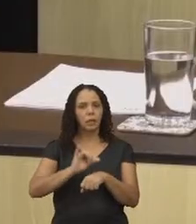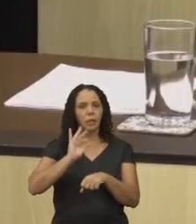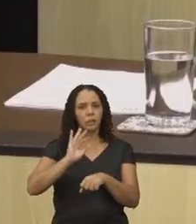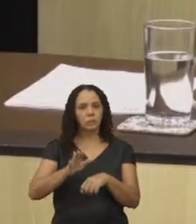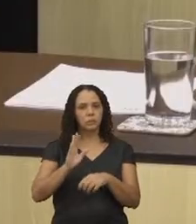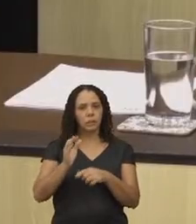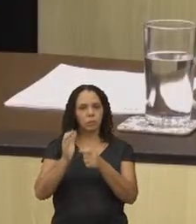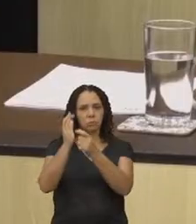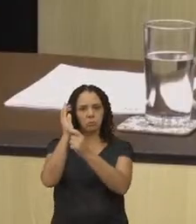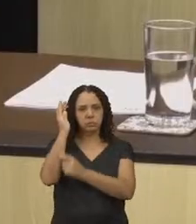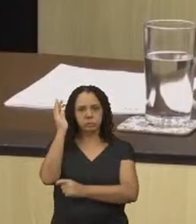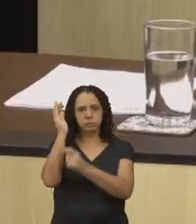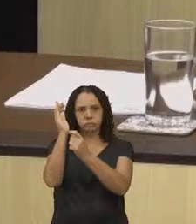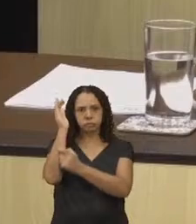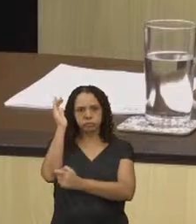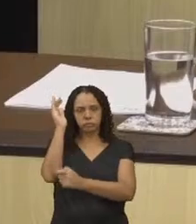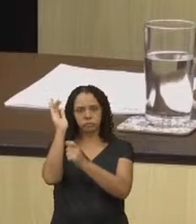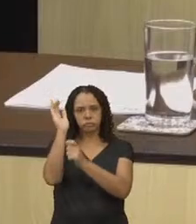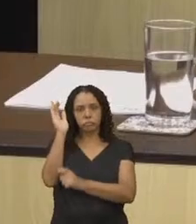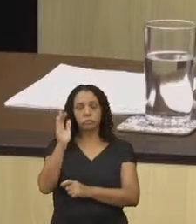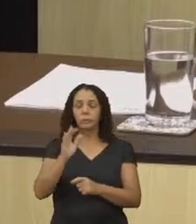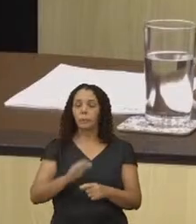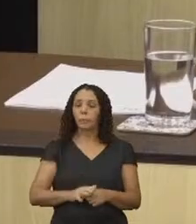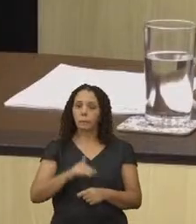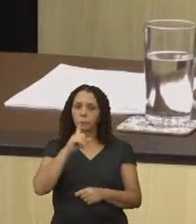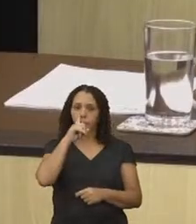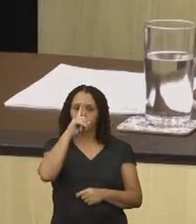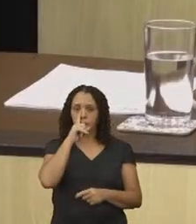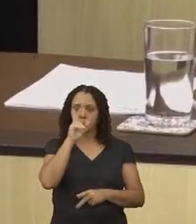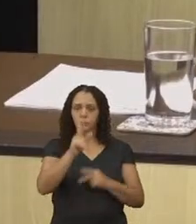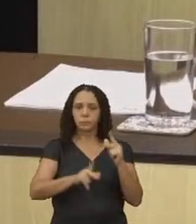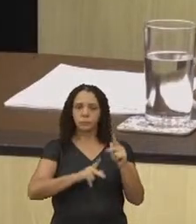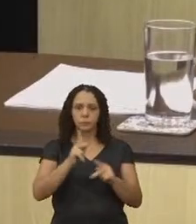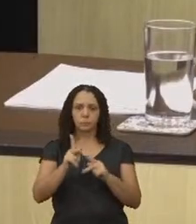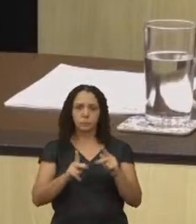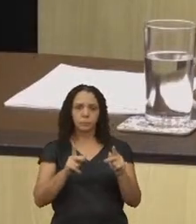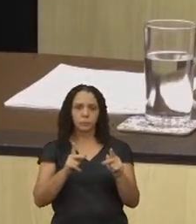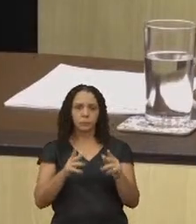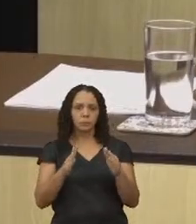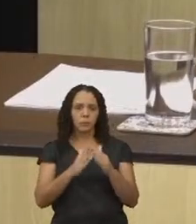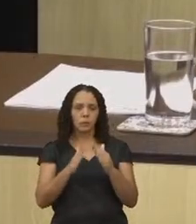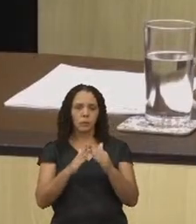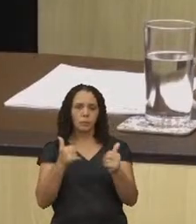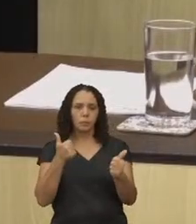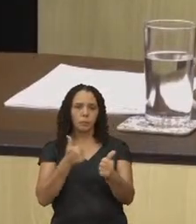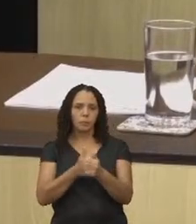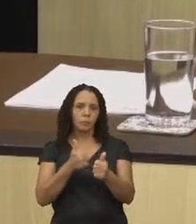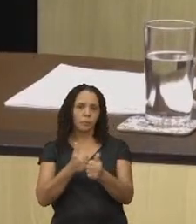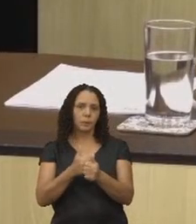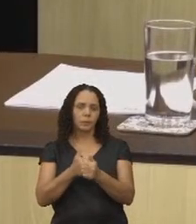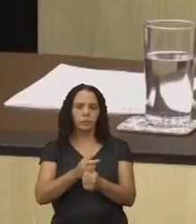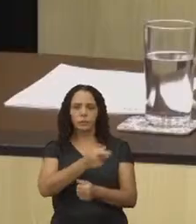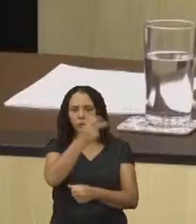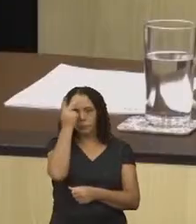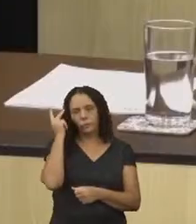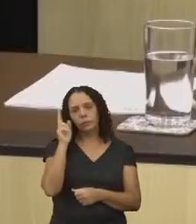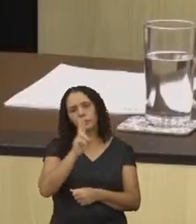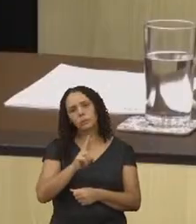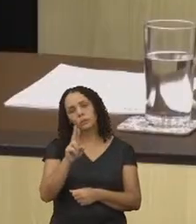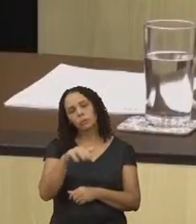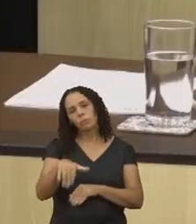exposta, representando grave risco à população local e a todos os munícipes que circulam pela